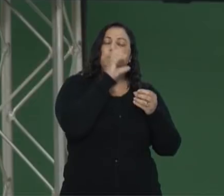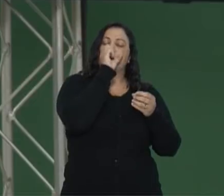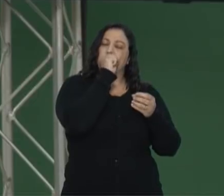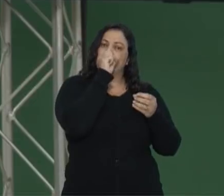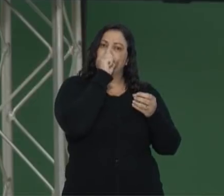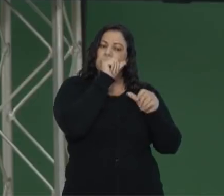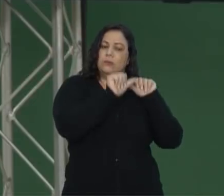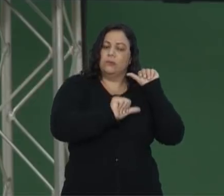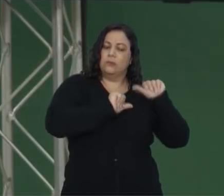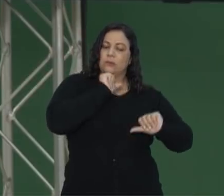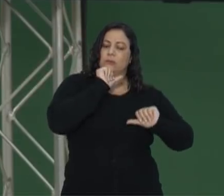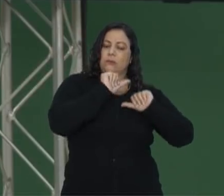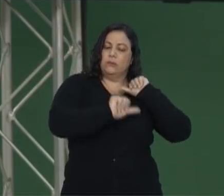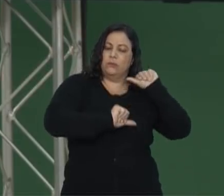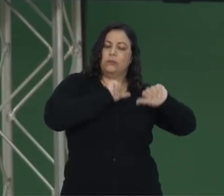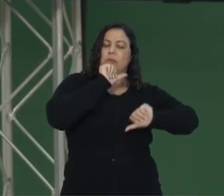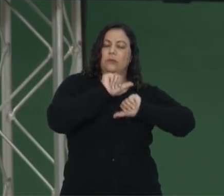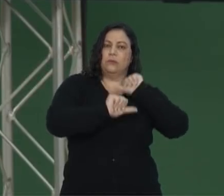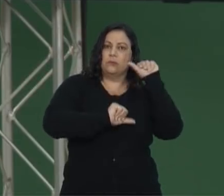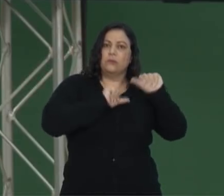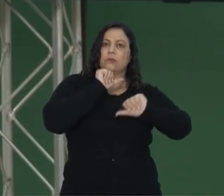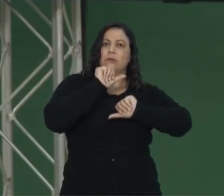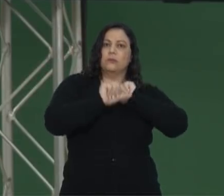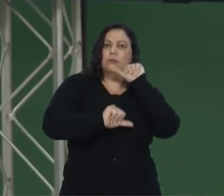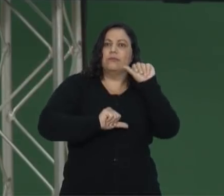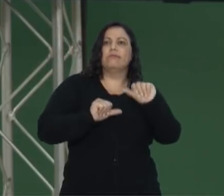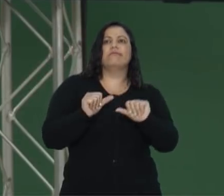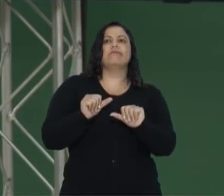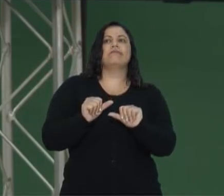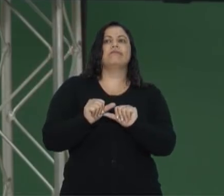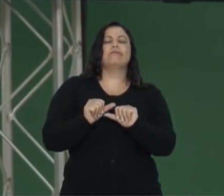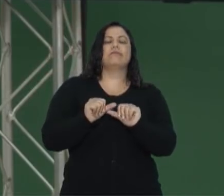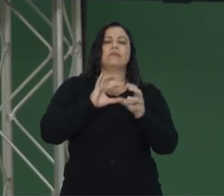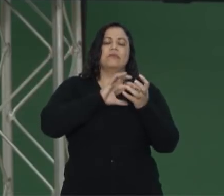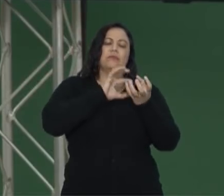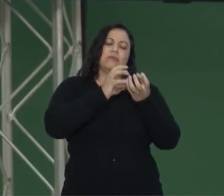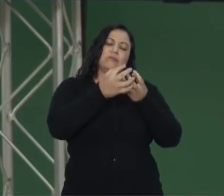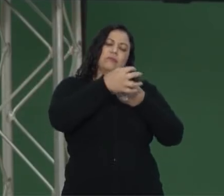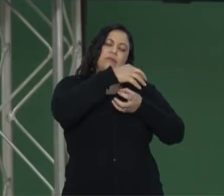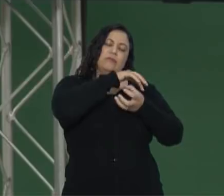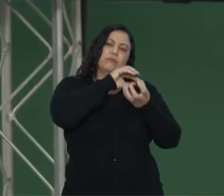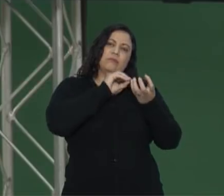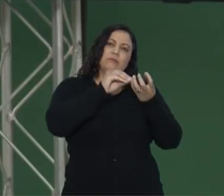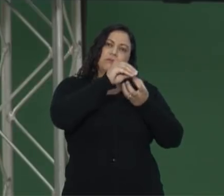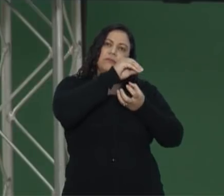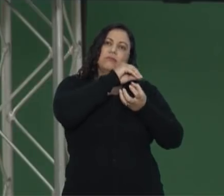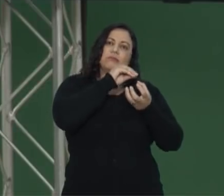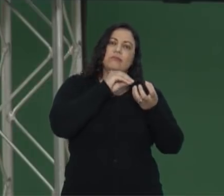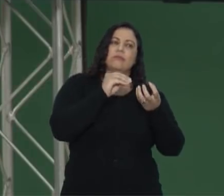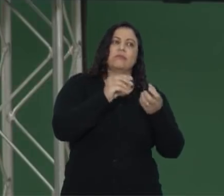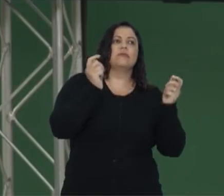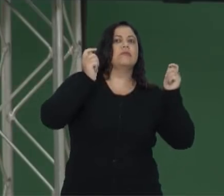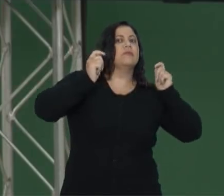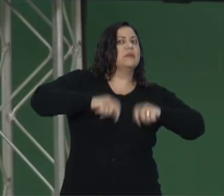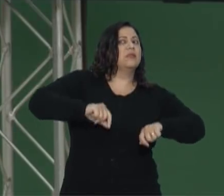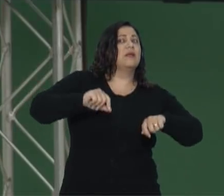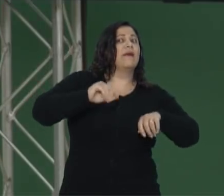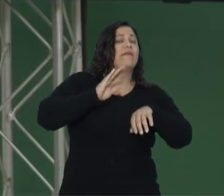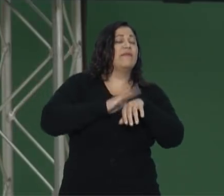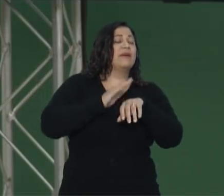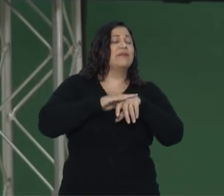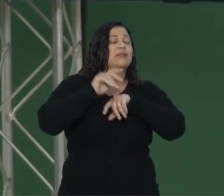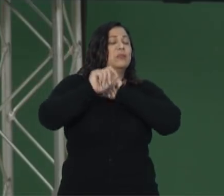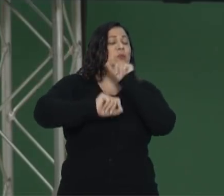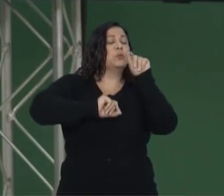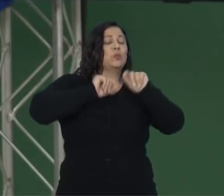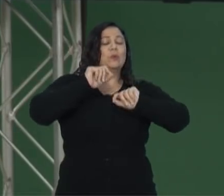transformar quimicamente esta fruta e vai se alimentar dessas estruturas. E isso vai fazer com que ela